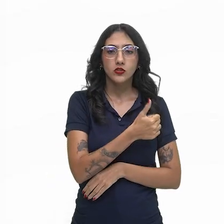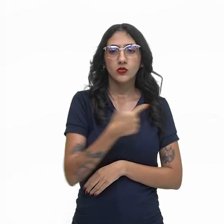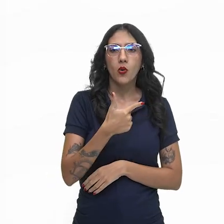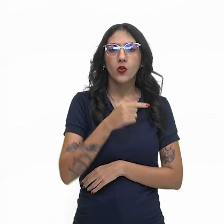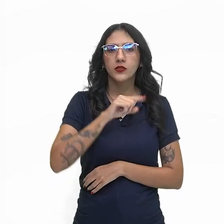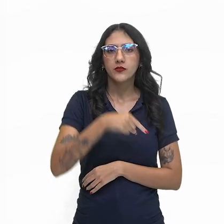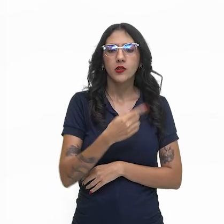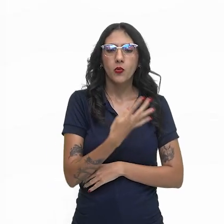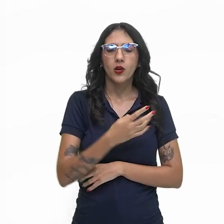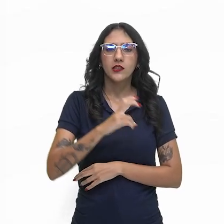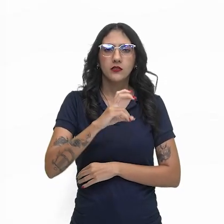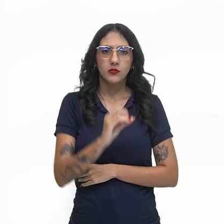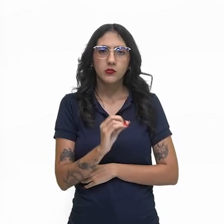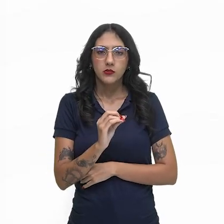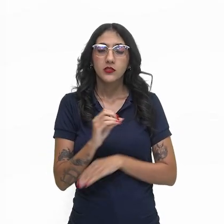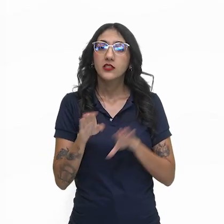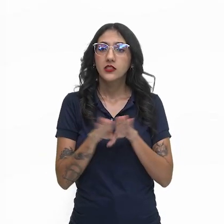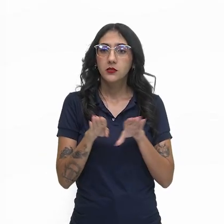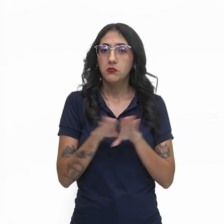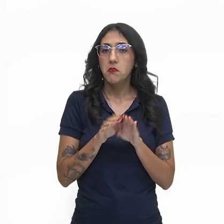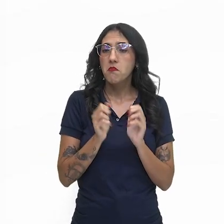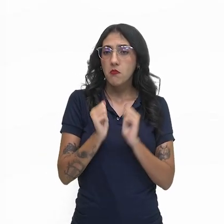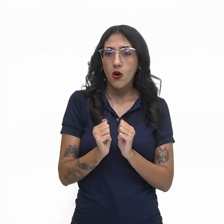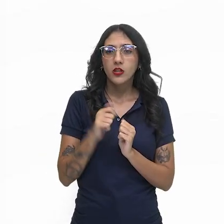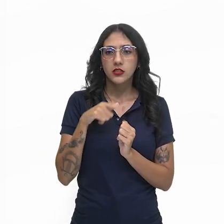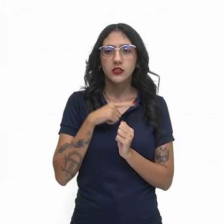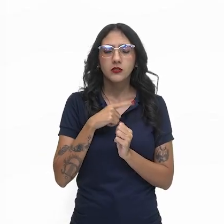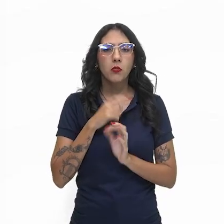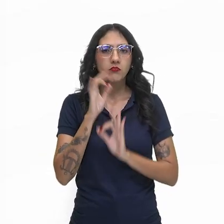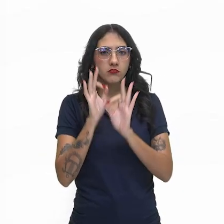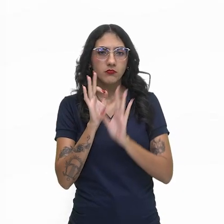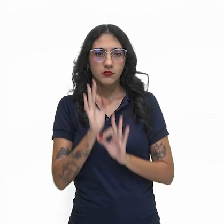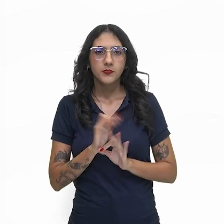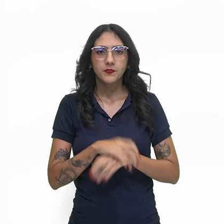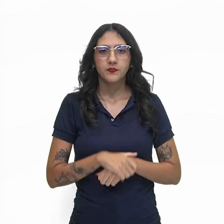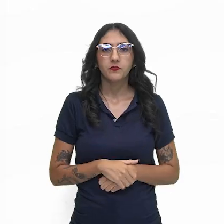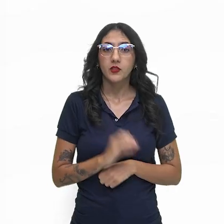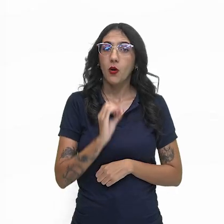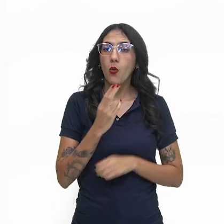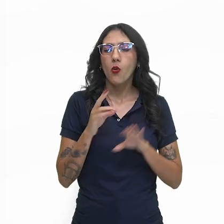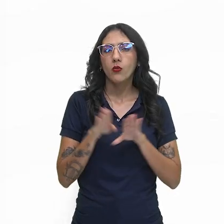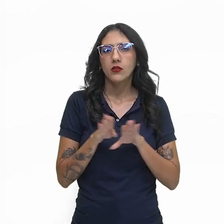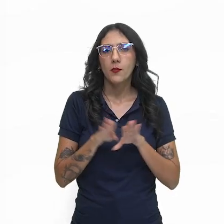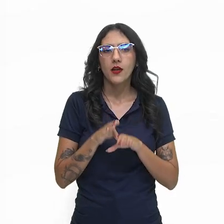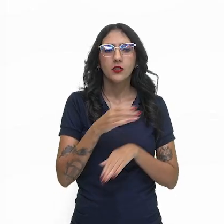12,450, eu também posso trabalhar assim, ou também posso utilizar